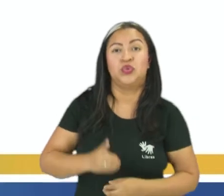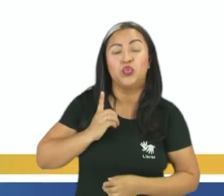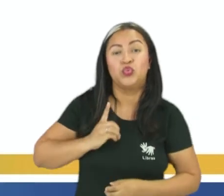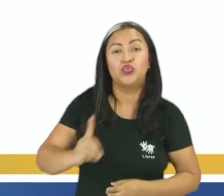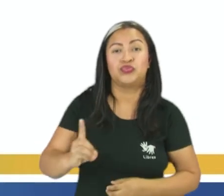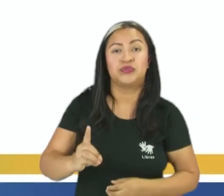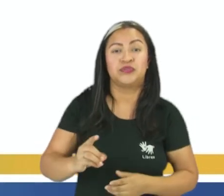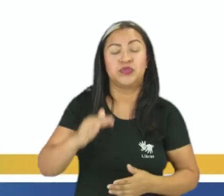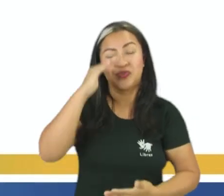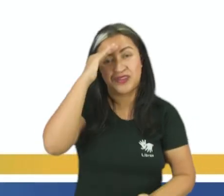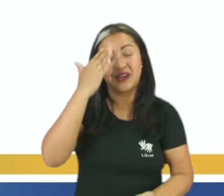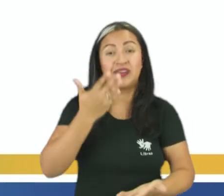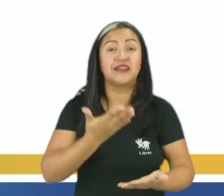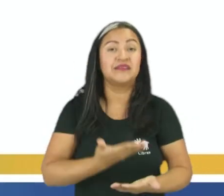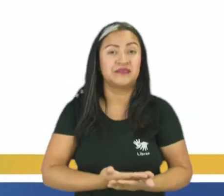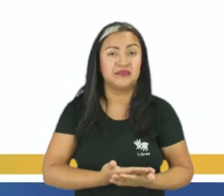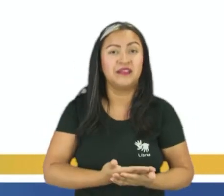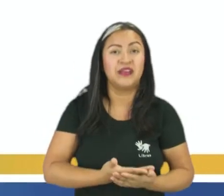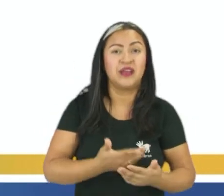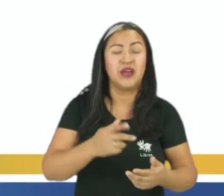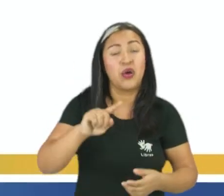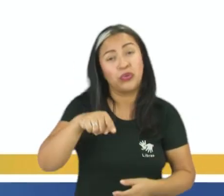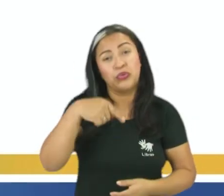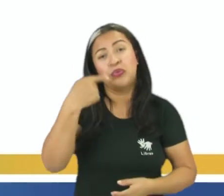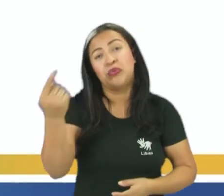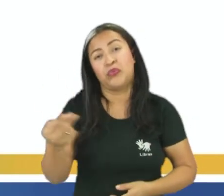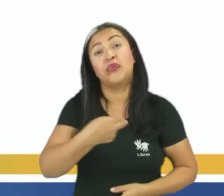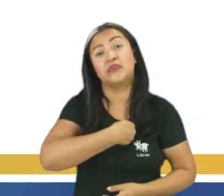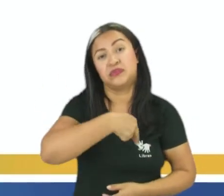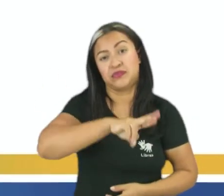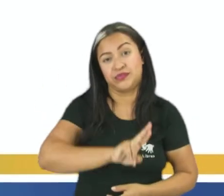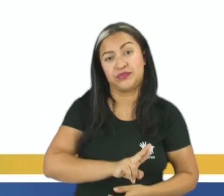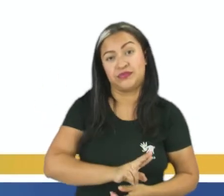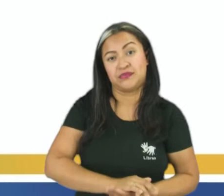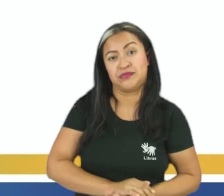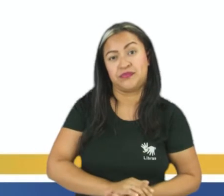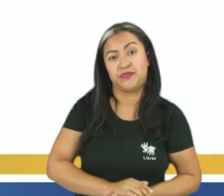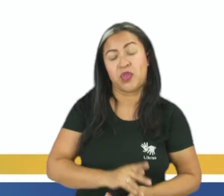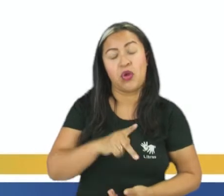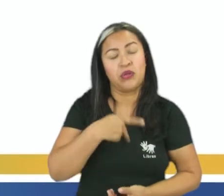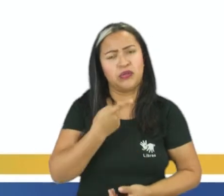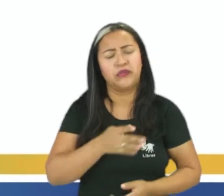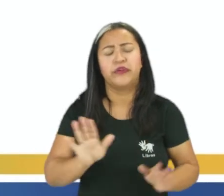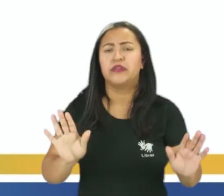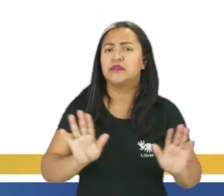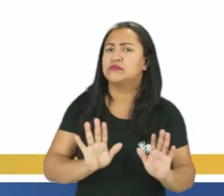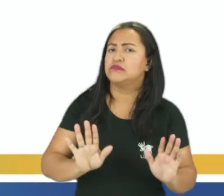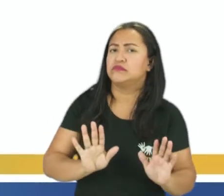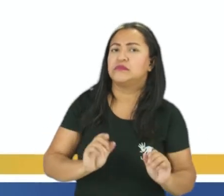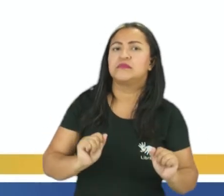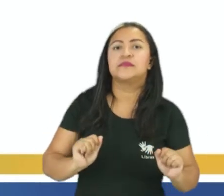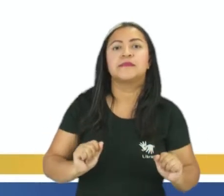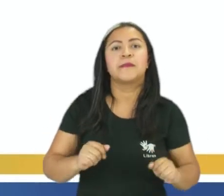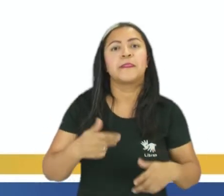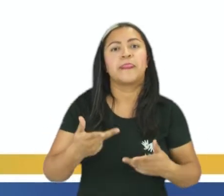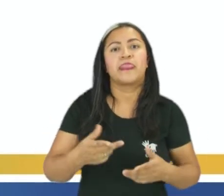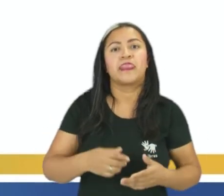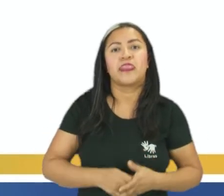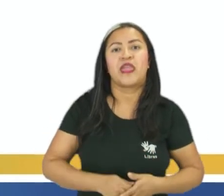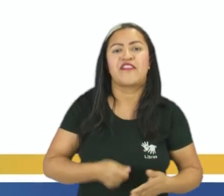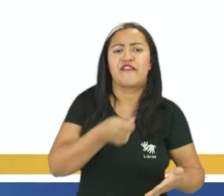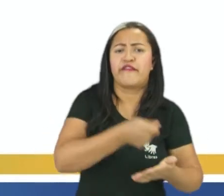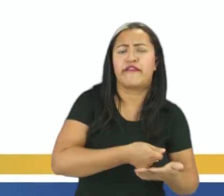né? De crer no que quiser, de seguir, de professar, então, a sua fé, tá, pessoal? Não estou dizendo aqui que eu não estou